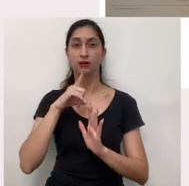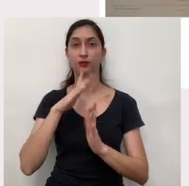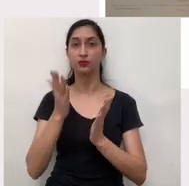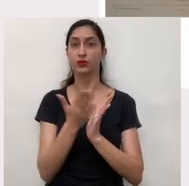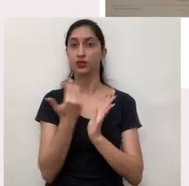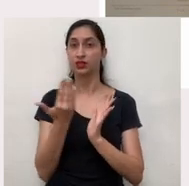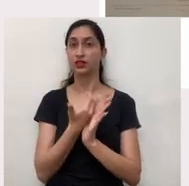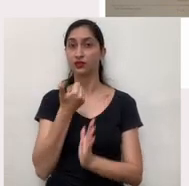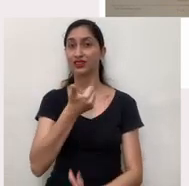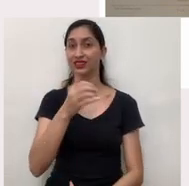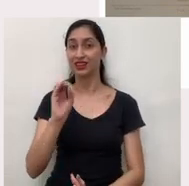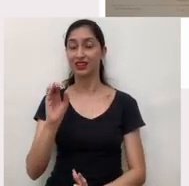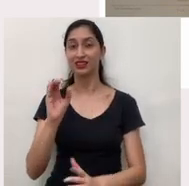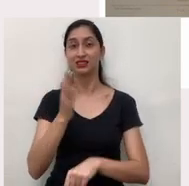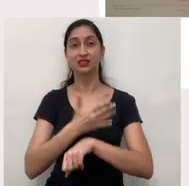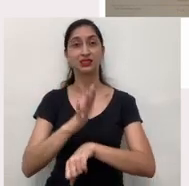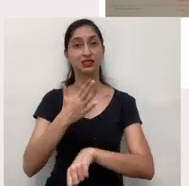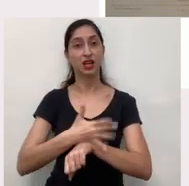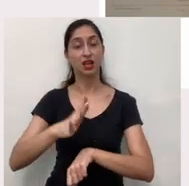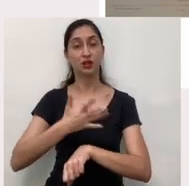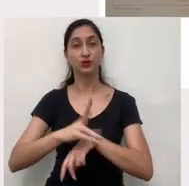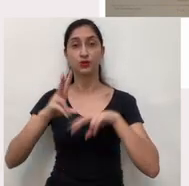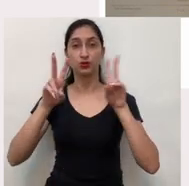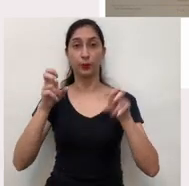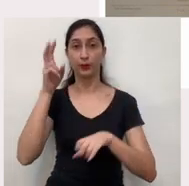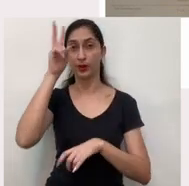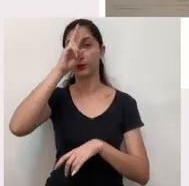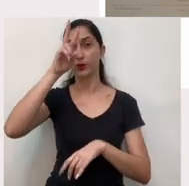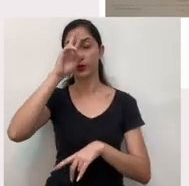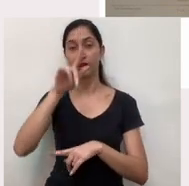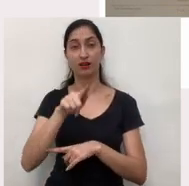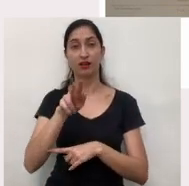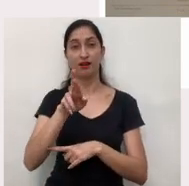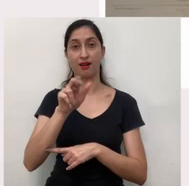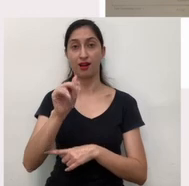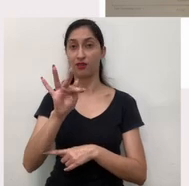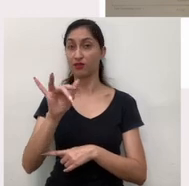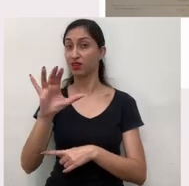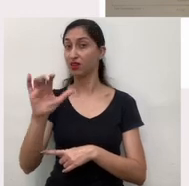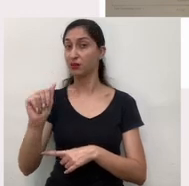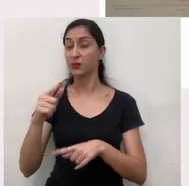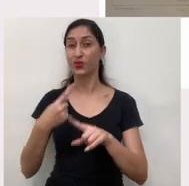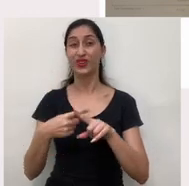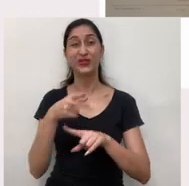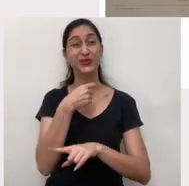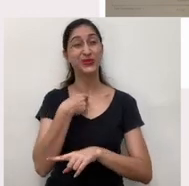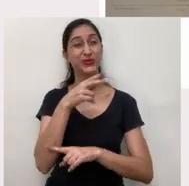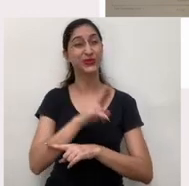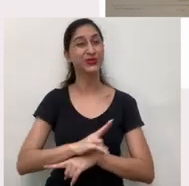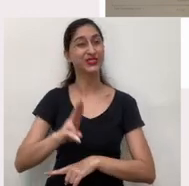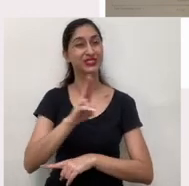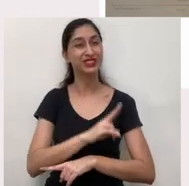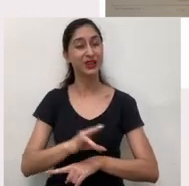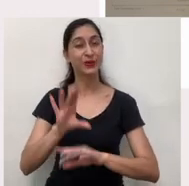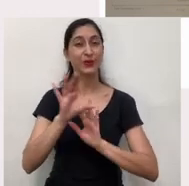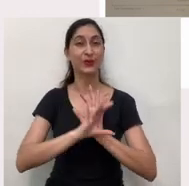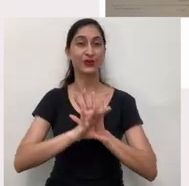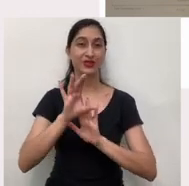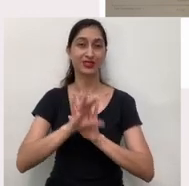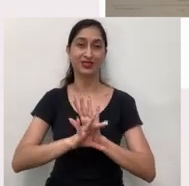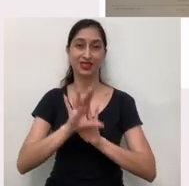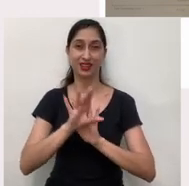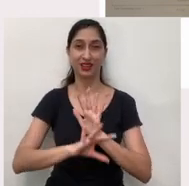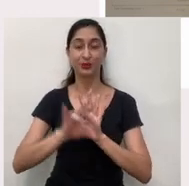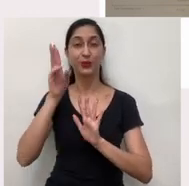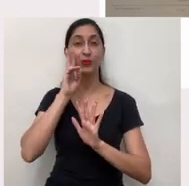10 ensaios sobre memória gráfica, né? E aí é interessante porque eu usei o conceito de memória gráfica, mas eu não fui lá